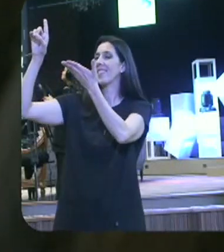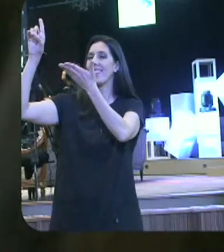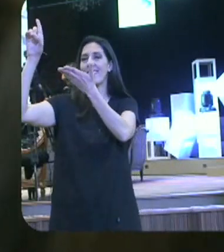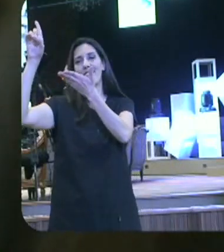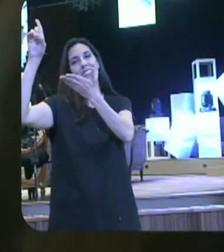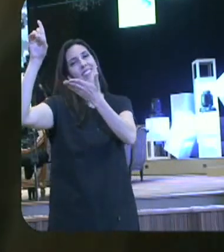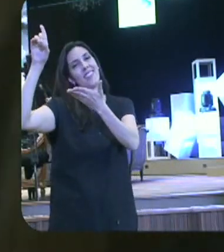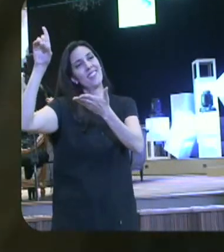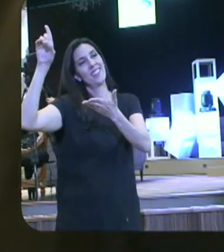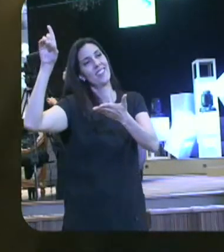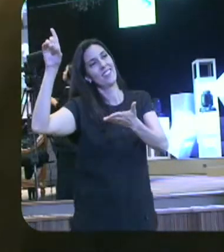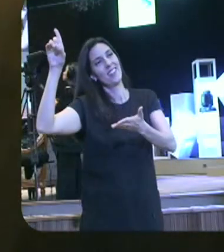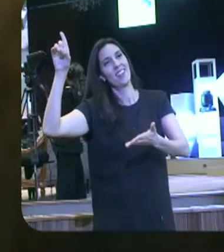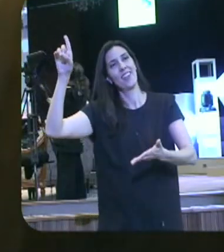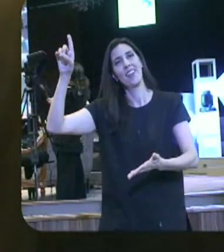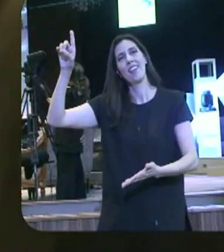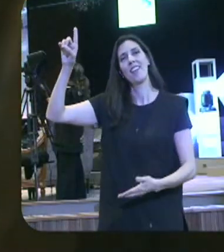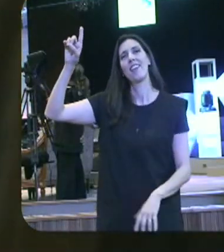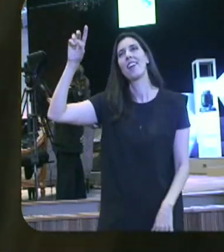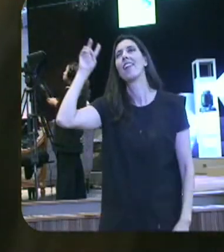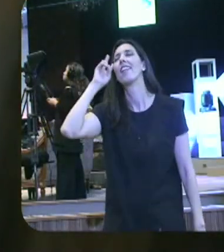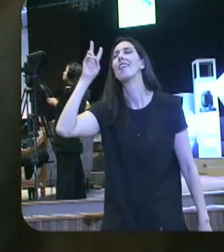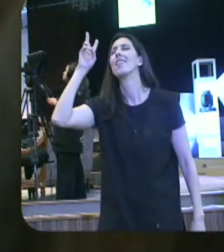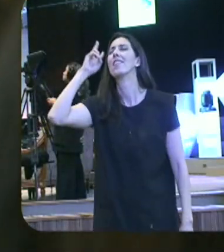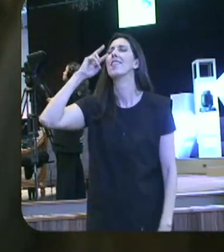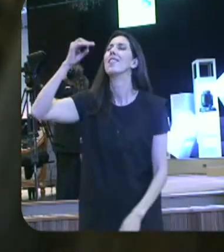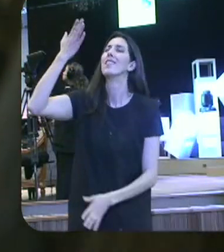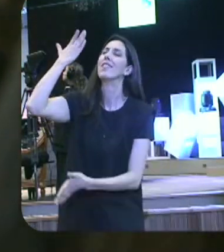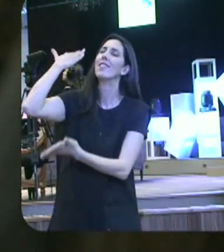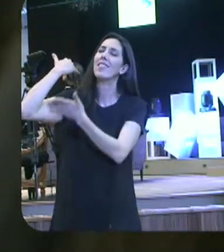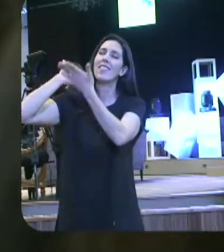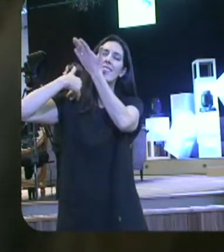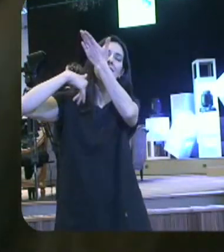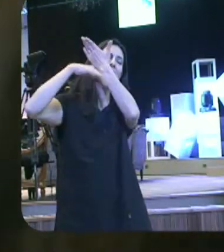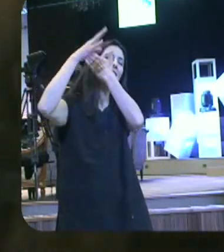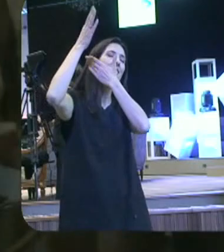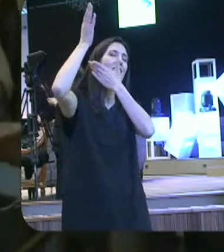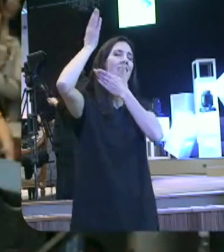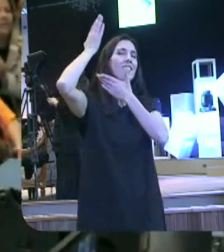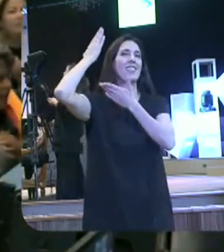Que bom. Voltar à inocência